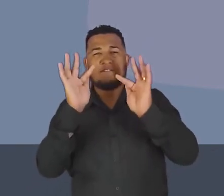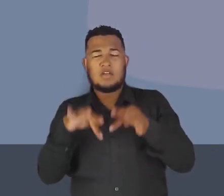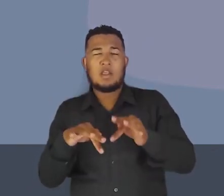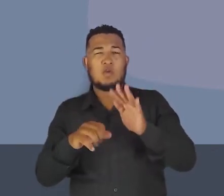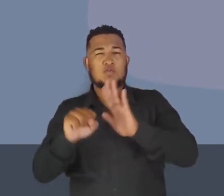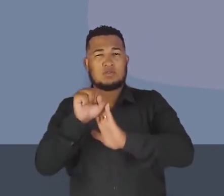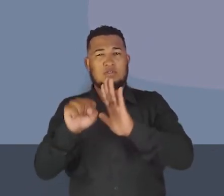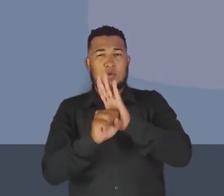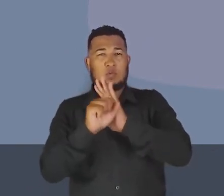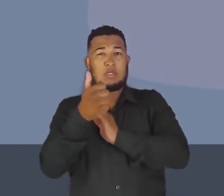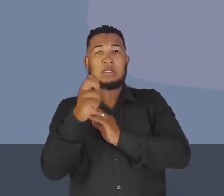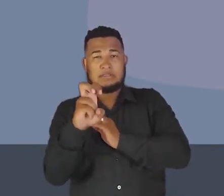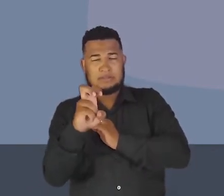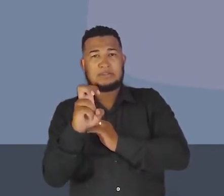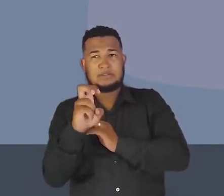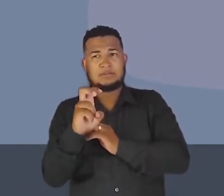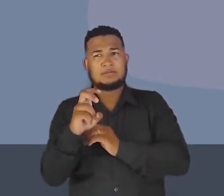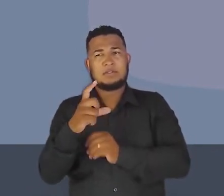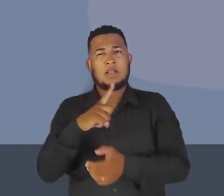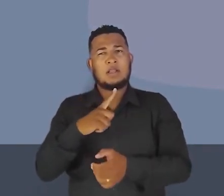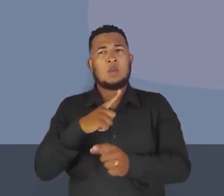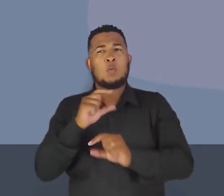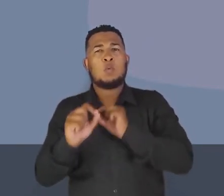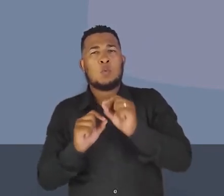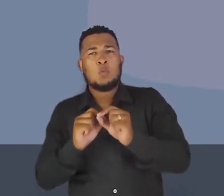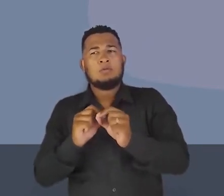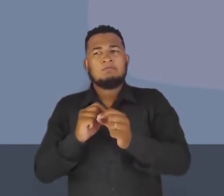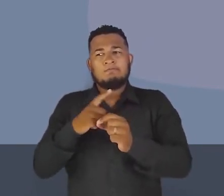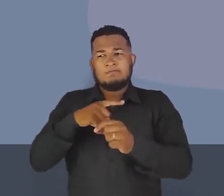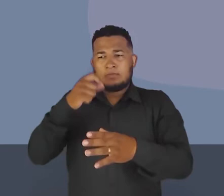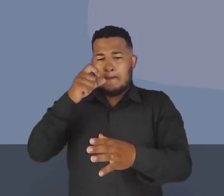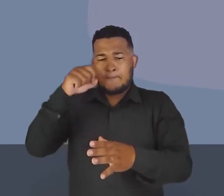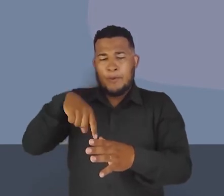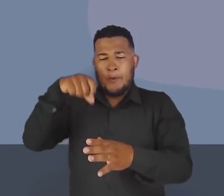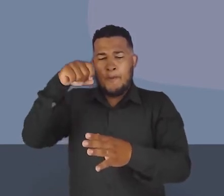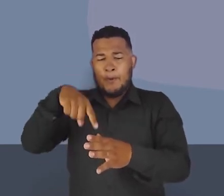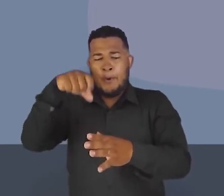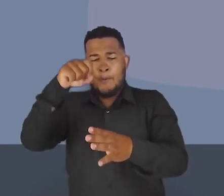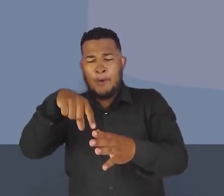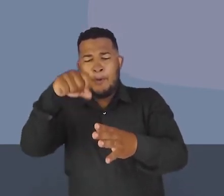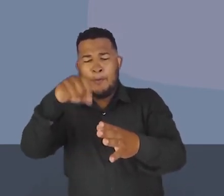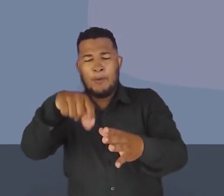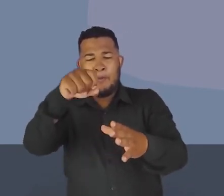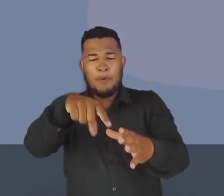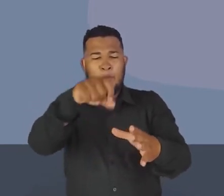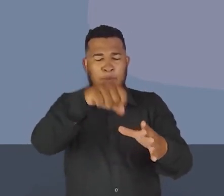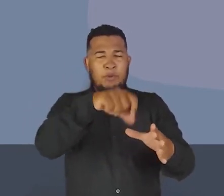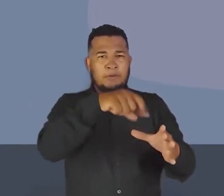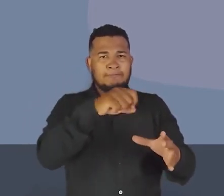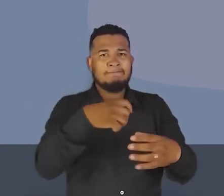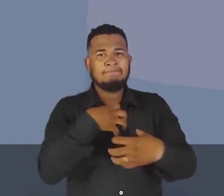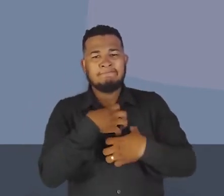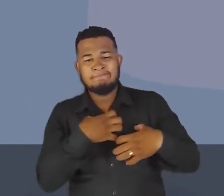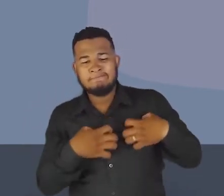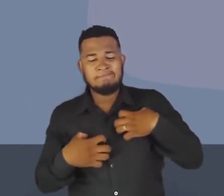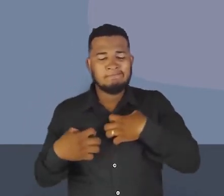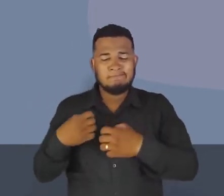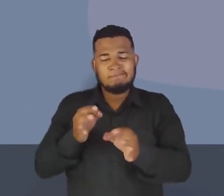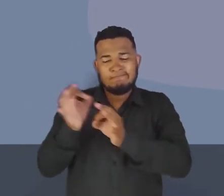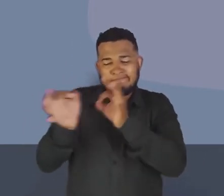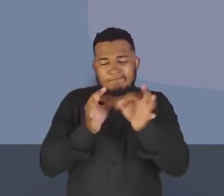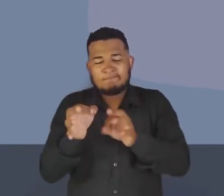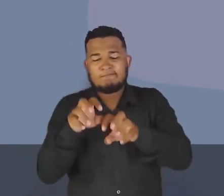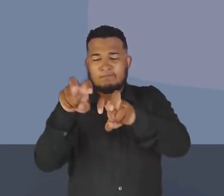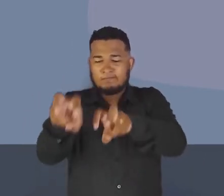século XV, perdão. Ele está ali semeando, né, fazendo a plantação, preparando